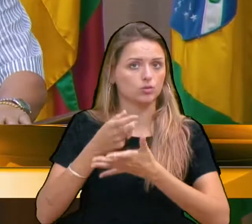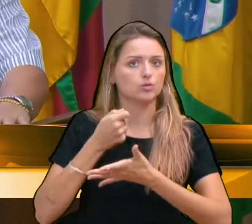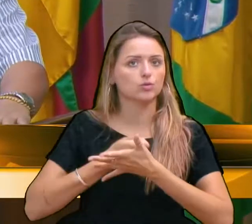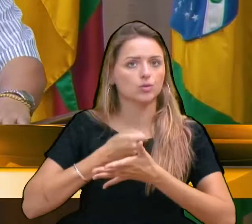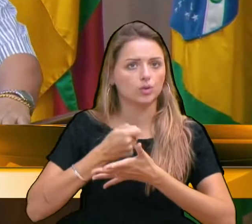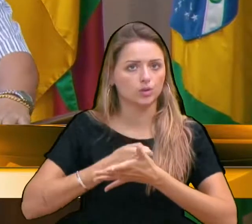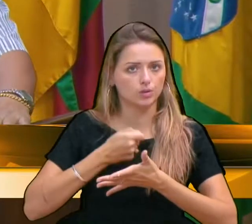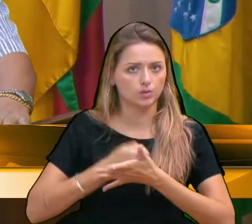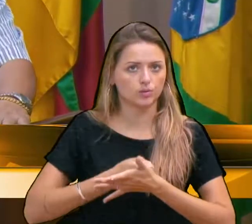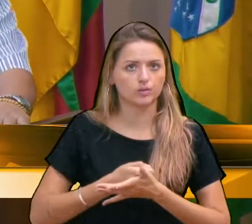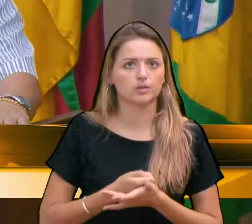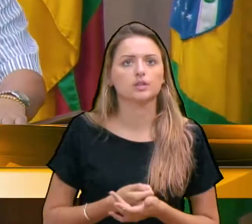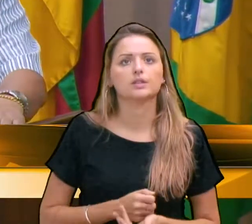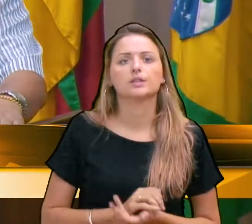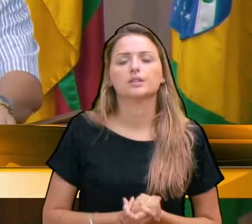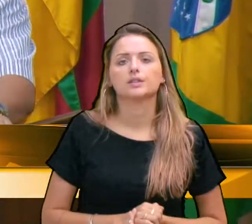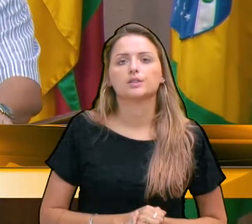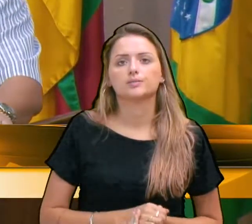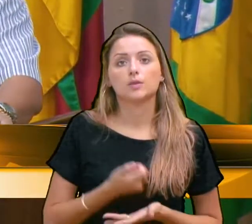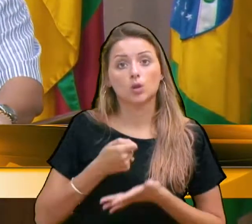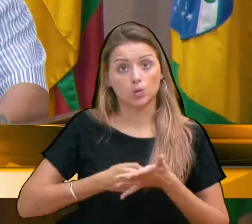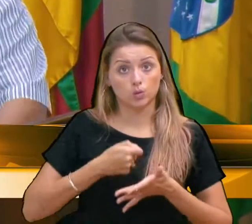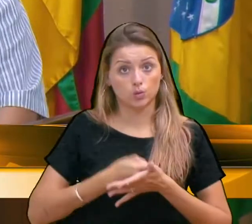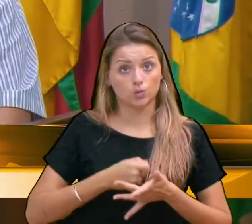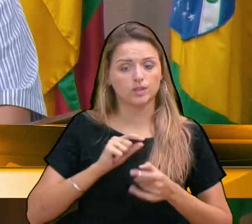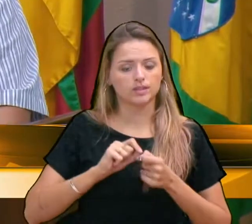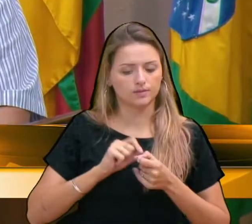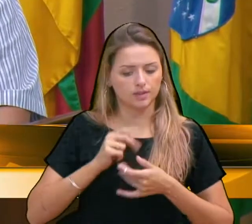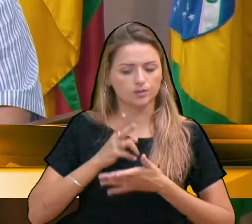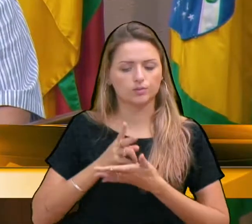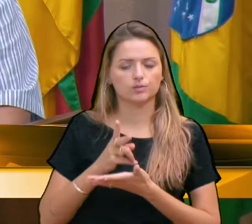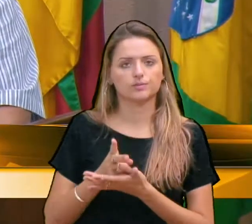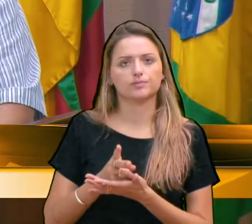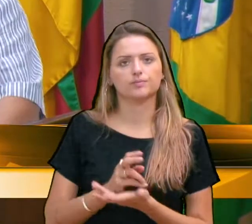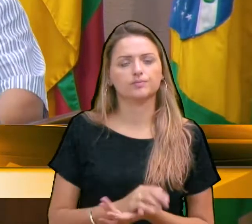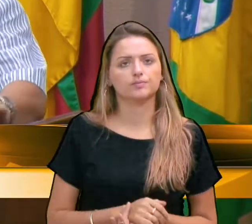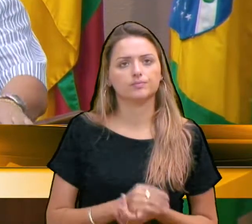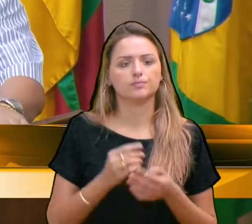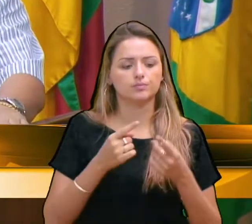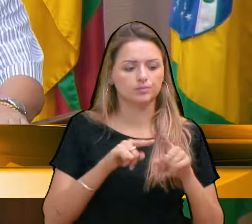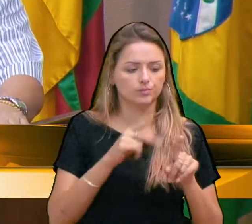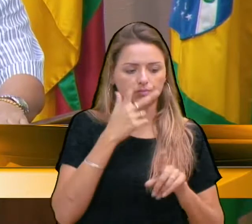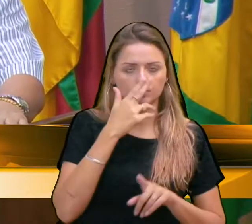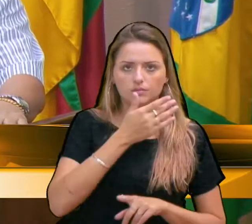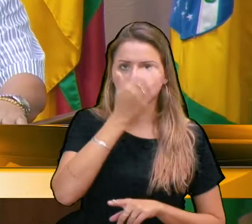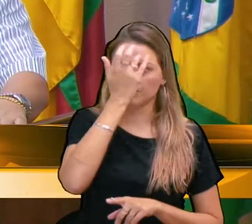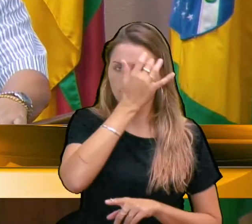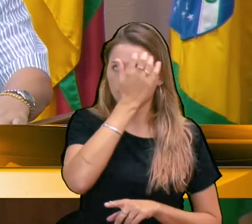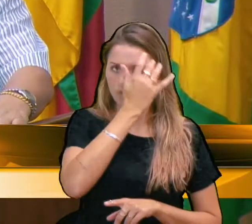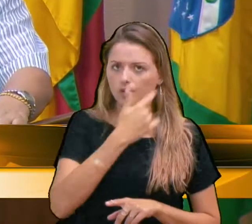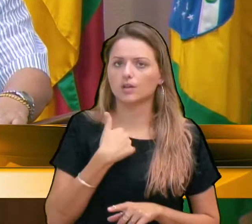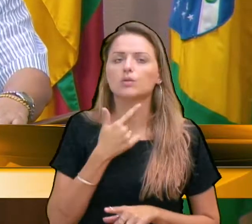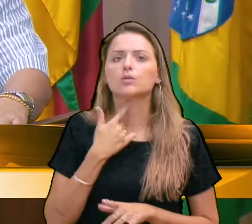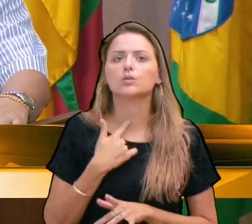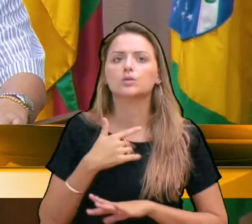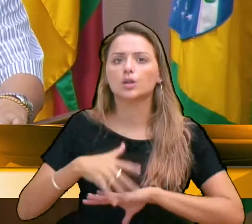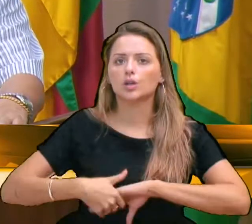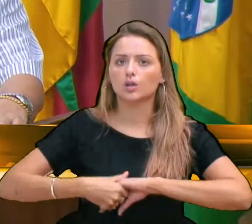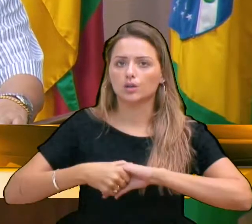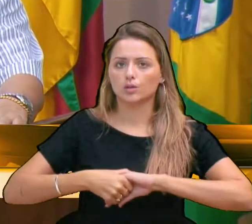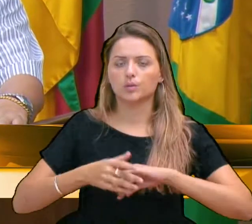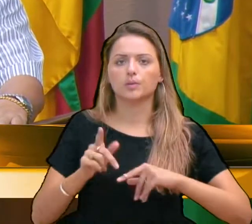A luta se faz assim, com resistência. Mas, ao mesmo tempo, vereadora Adiló, eu gostaria de saudar a